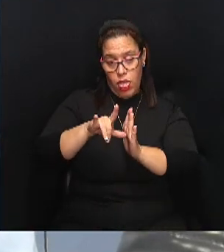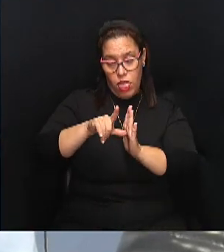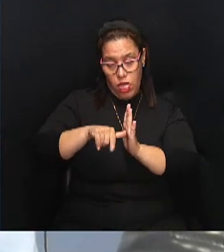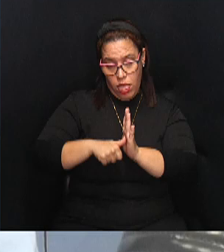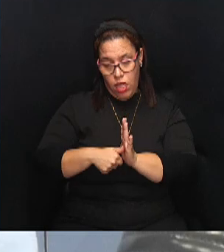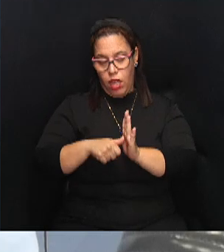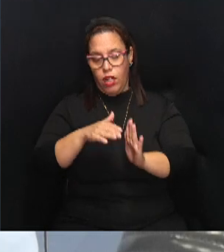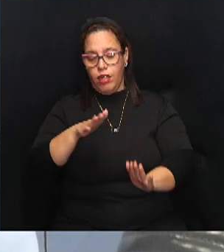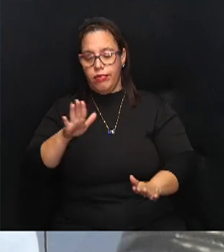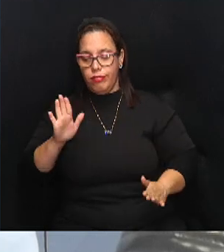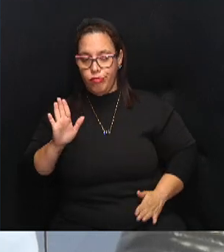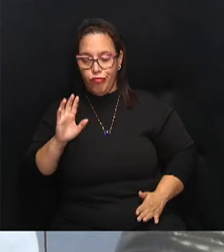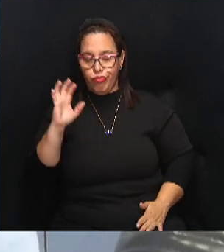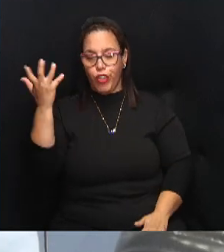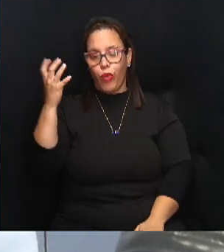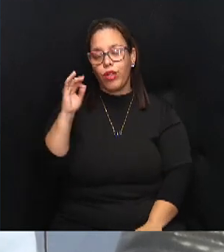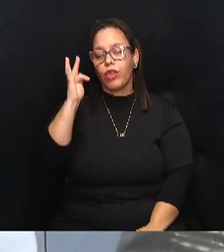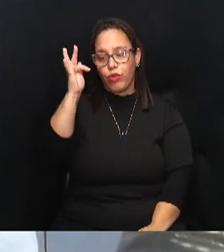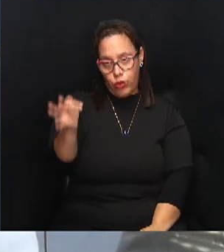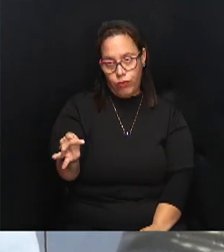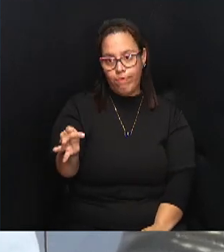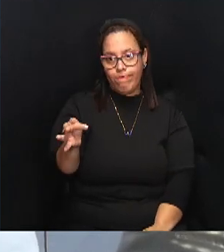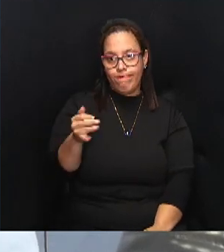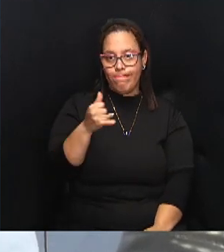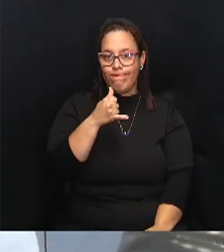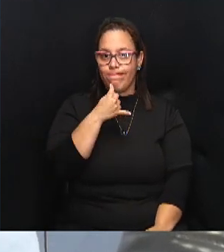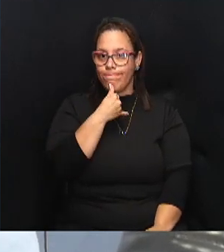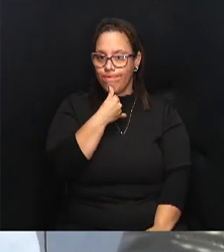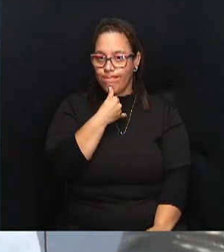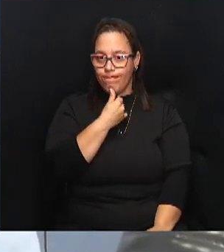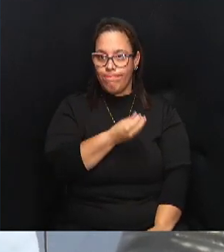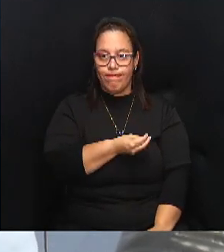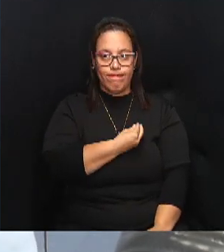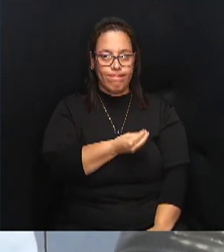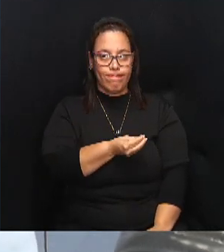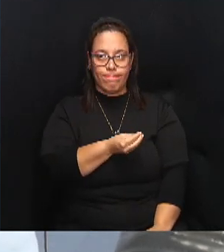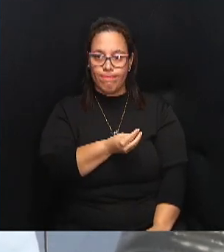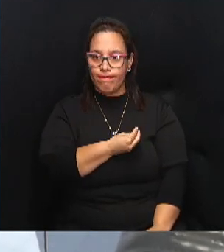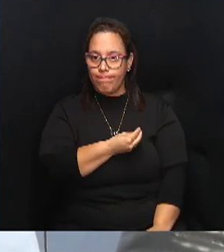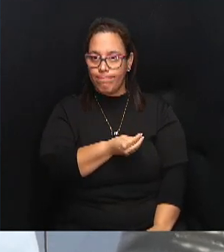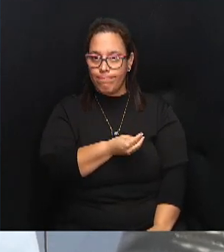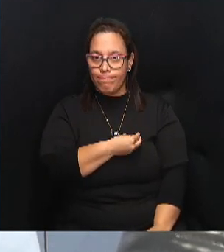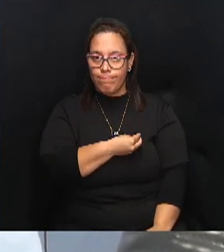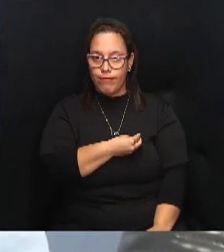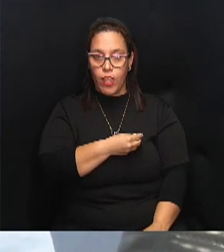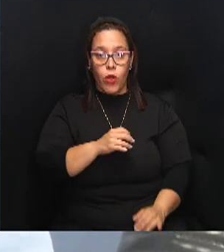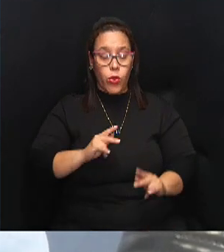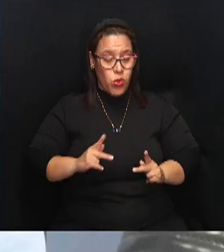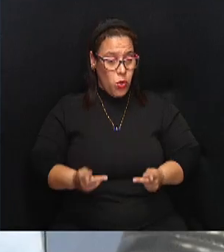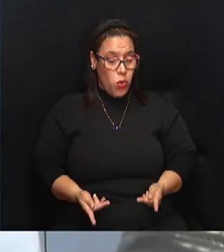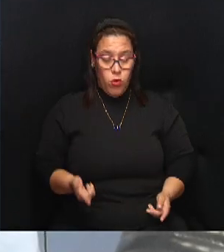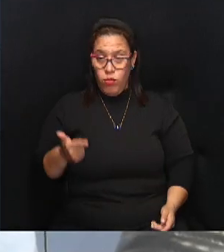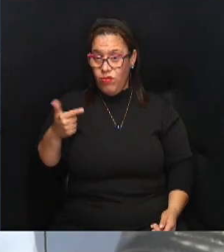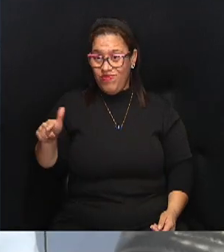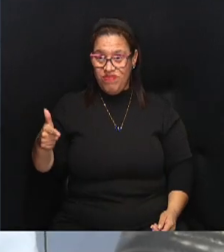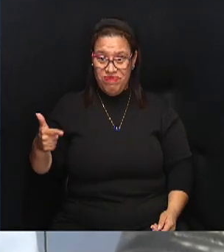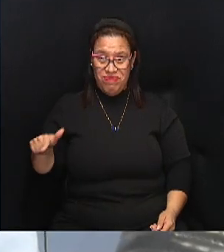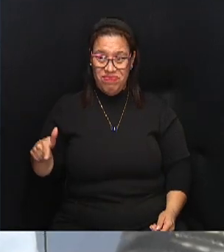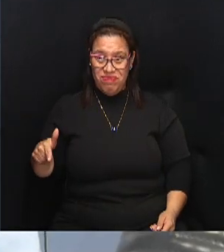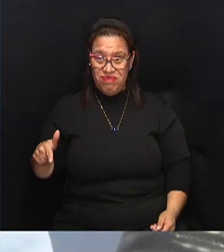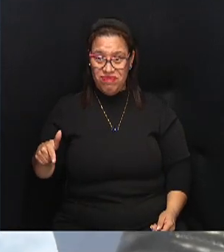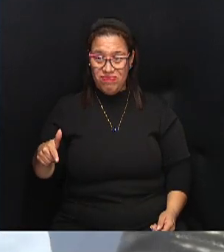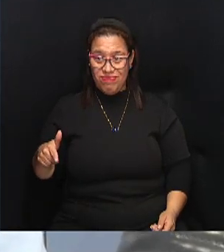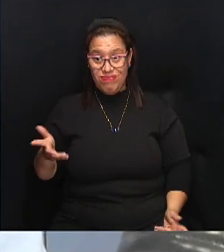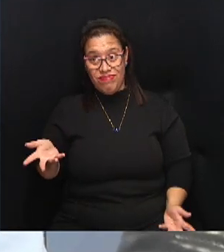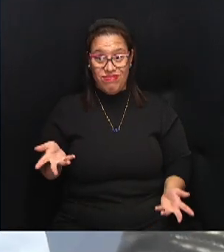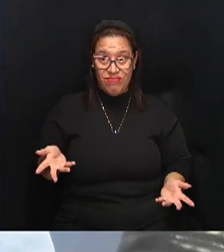futuro, infelizmente. Porque o meio em que vivem, a situação em que vivem, desumana, degradante, né,